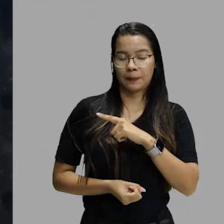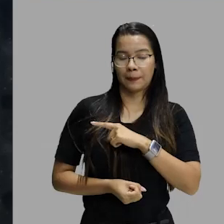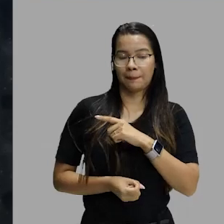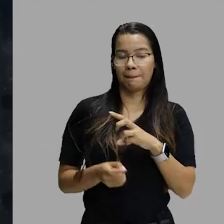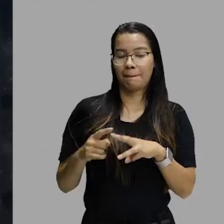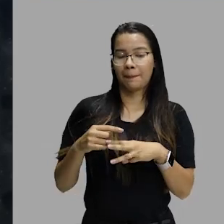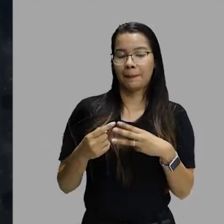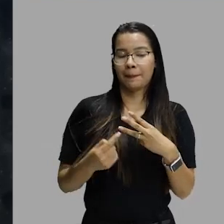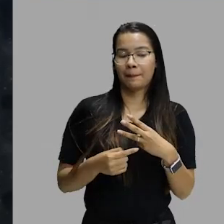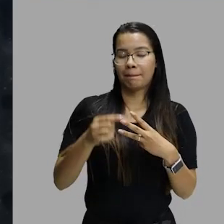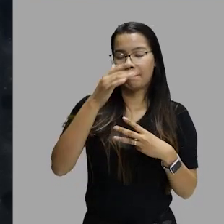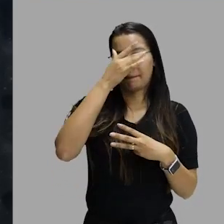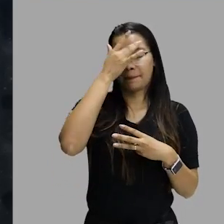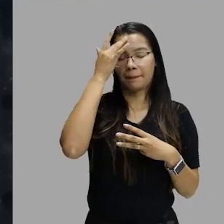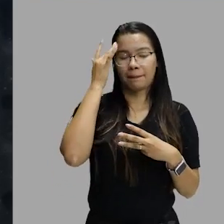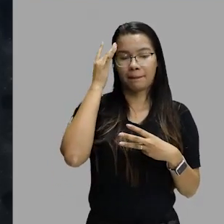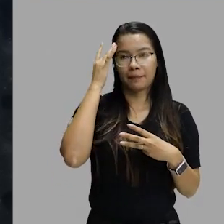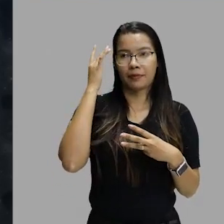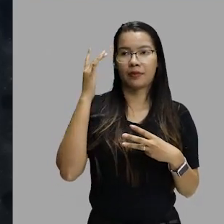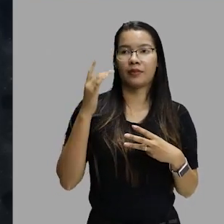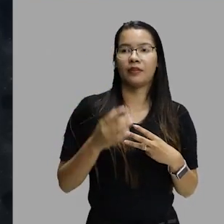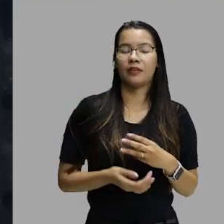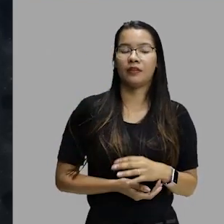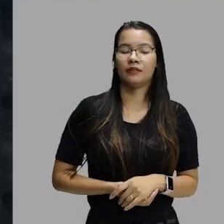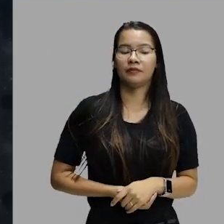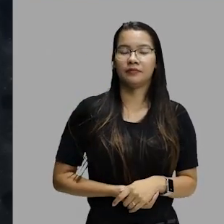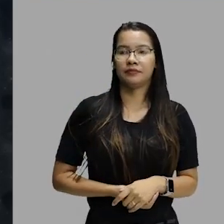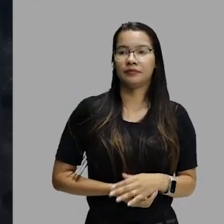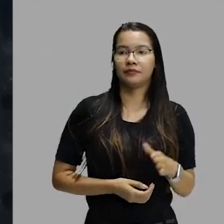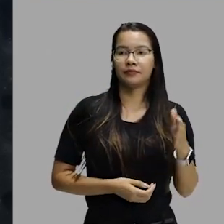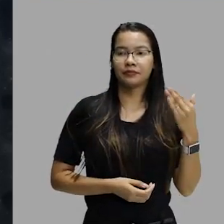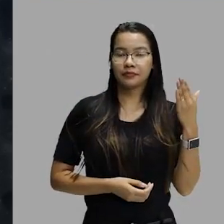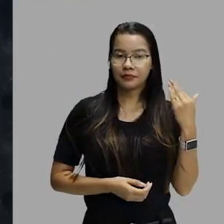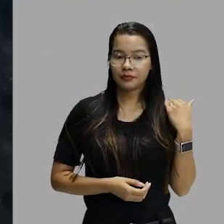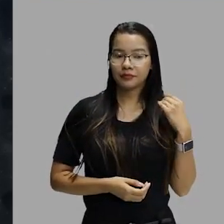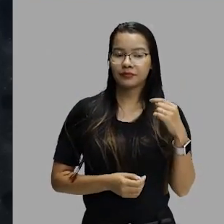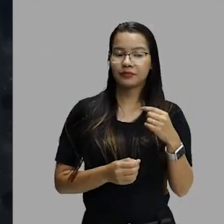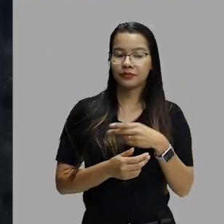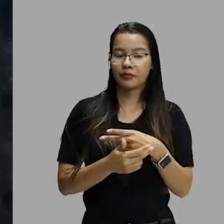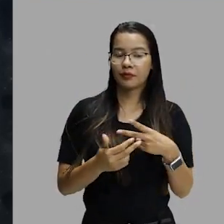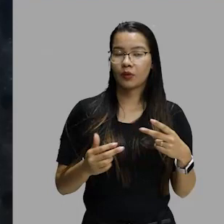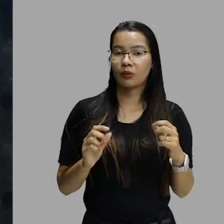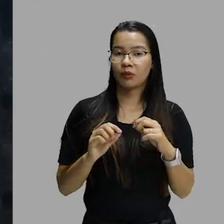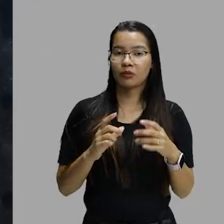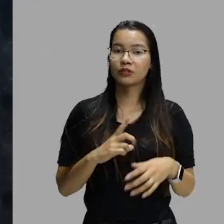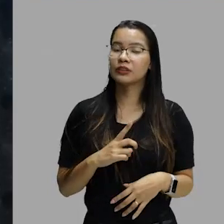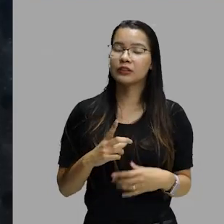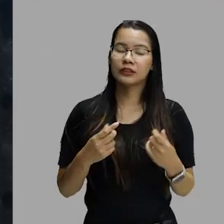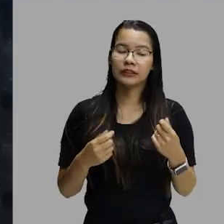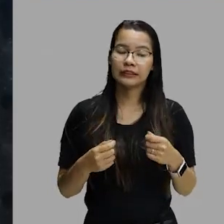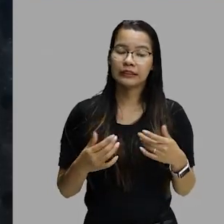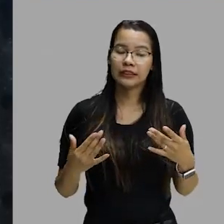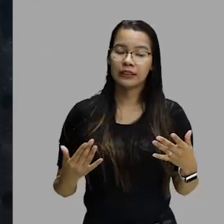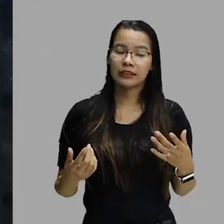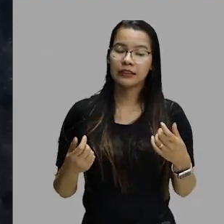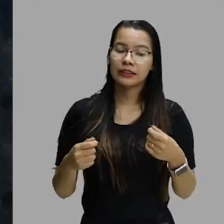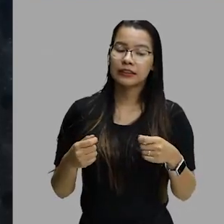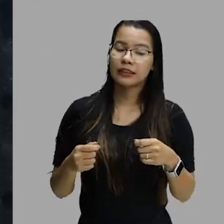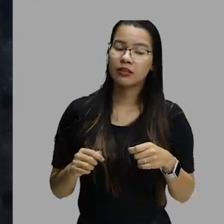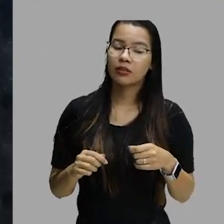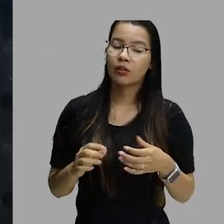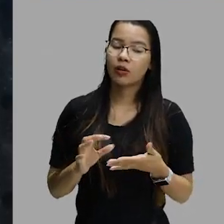Do pretérito imperfeito. Ela tinha alguma coisa. O que ela tinha? Necessidade.